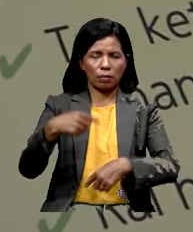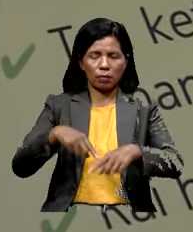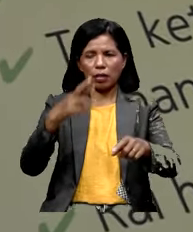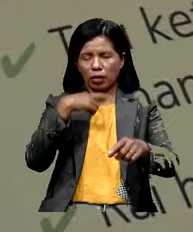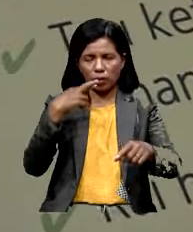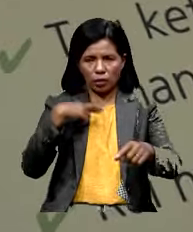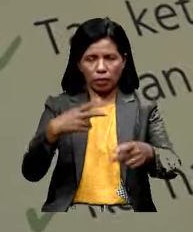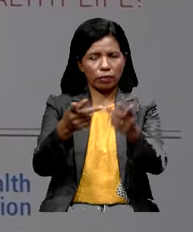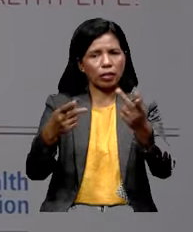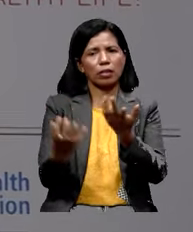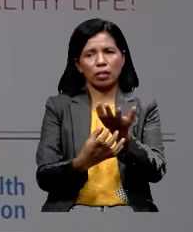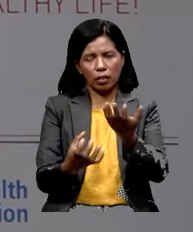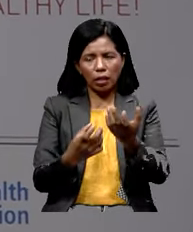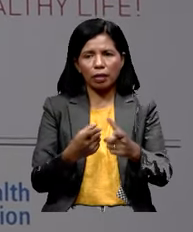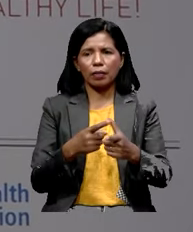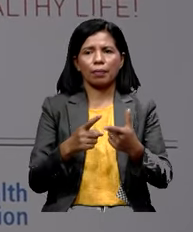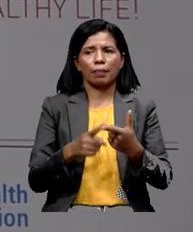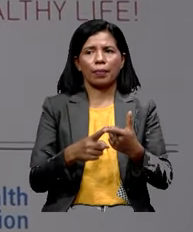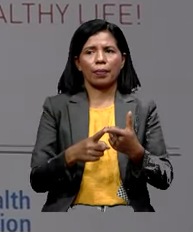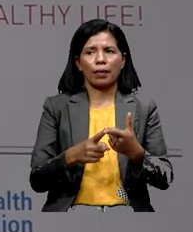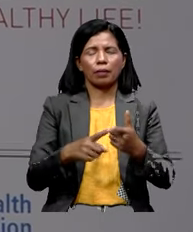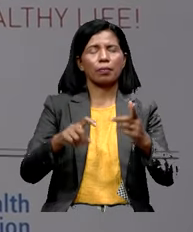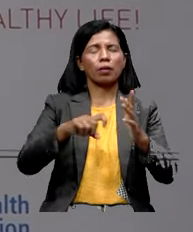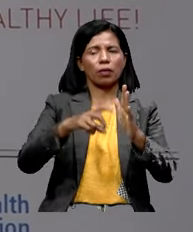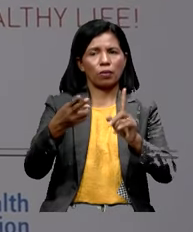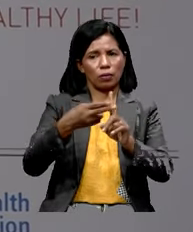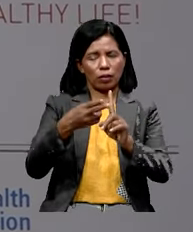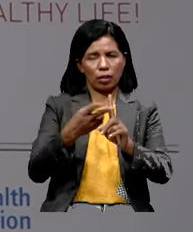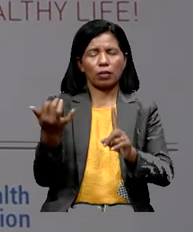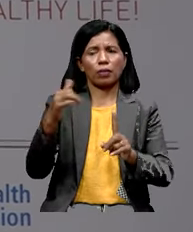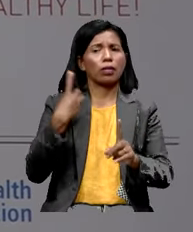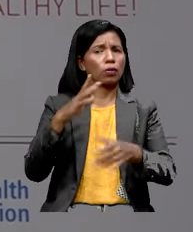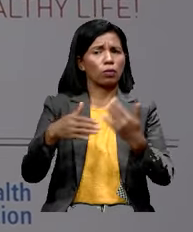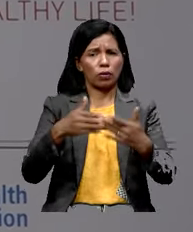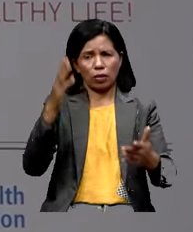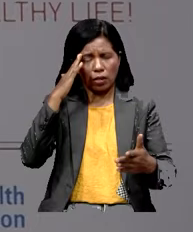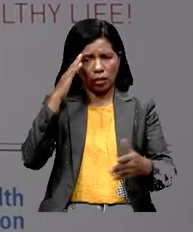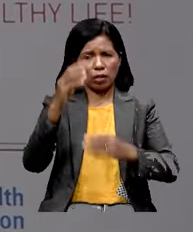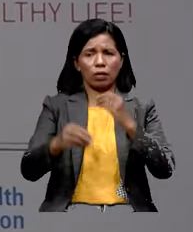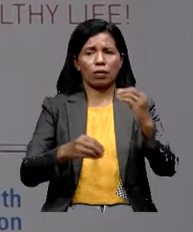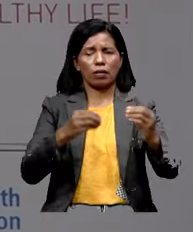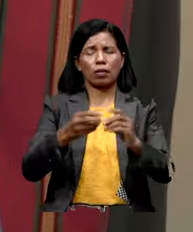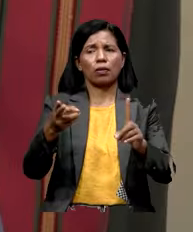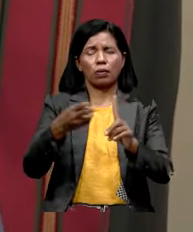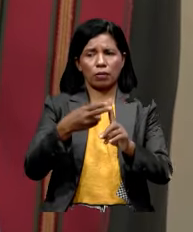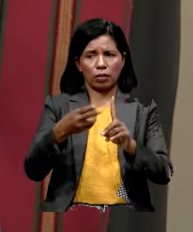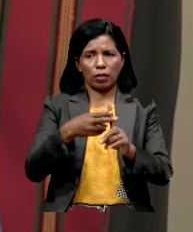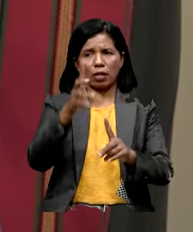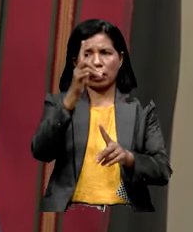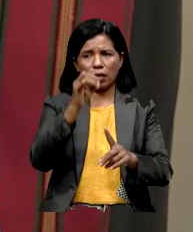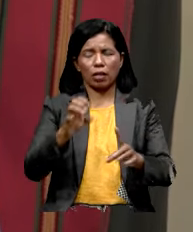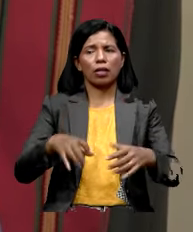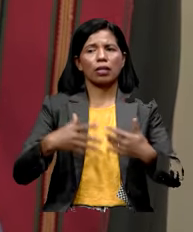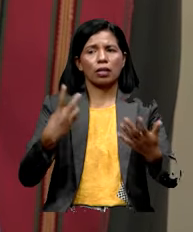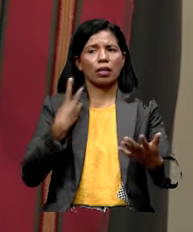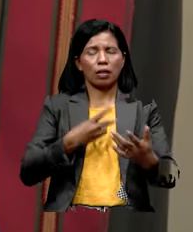catering, nomos será hotel sira. Ita tuta teni dengata ka hotel Ihadili ne hira